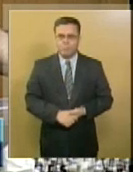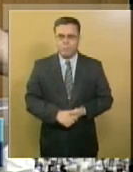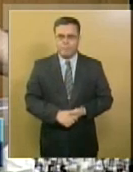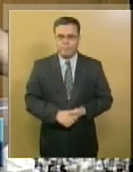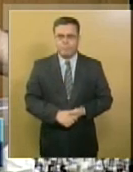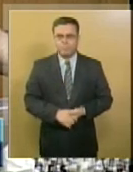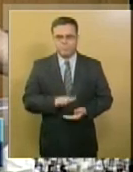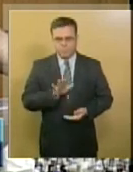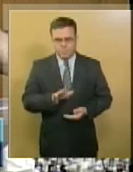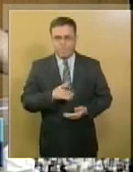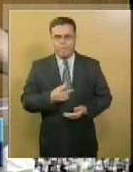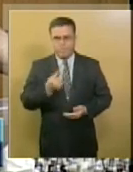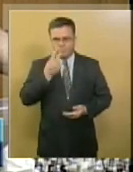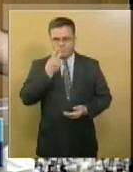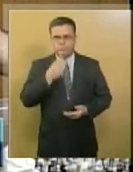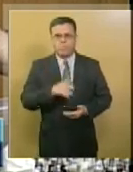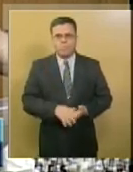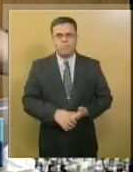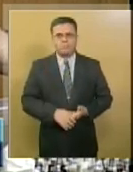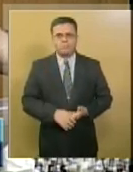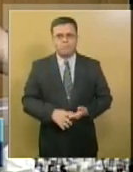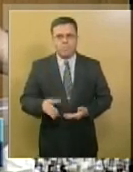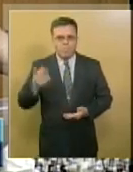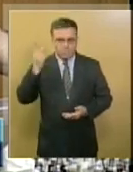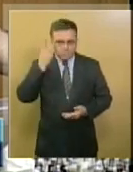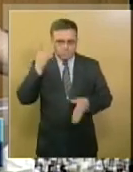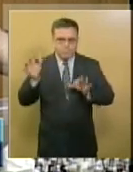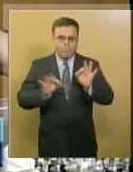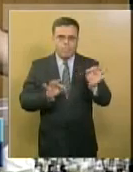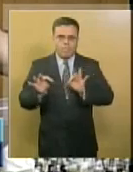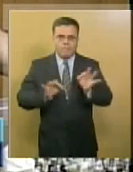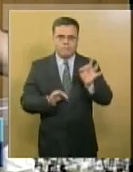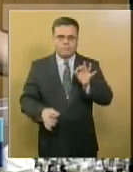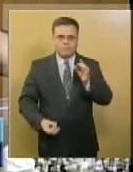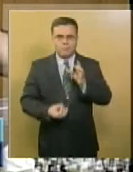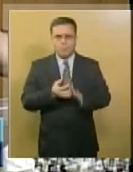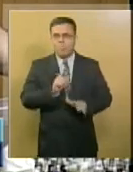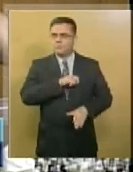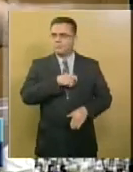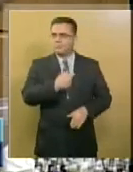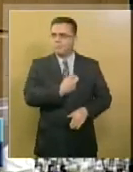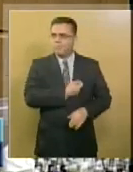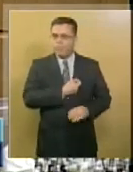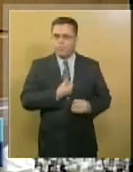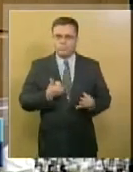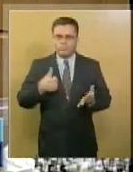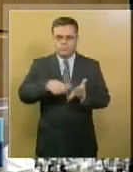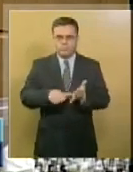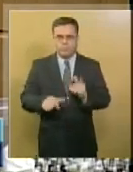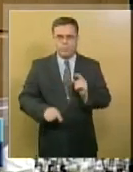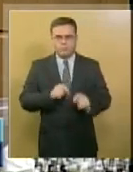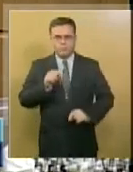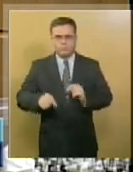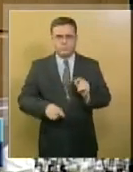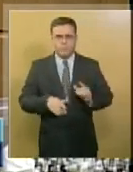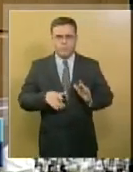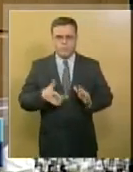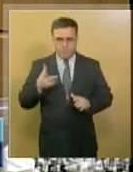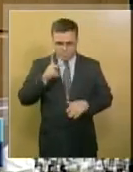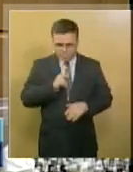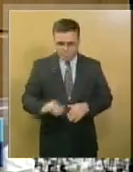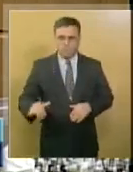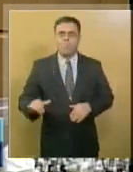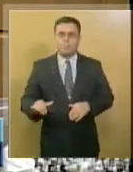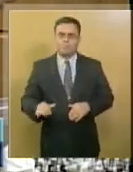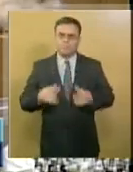Deixa eu pegar aqui. Aí, São Paulo cria delegacia eletrônica para denunciar crimes contra animais. Se ele vai ganhar impostos com a denúncia de crime,